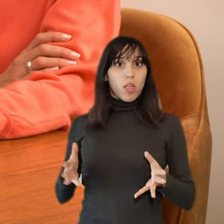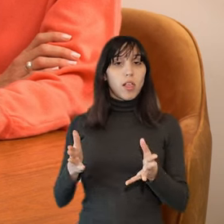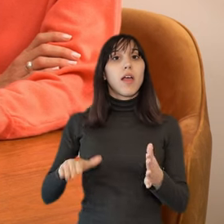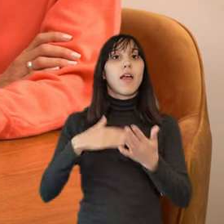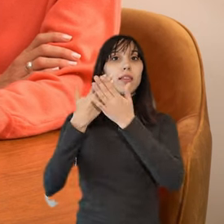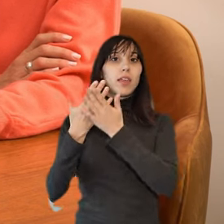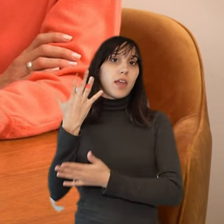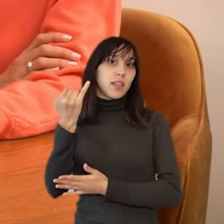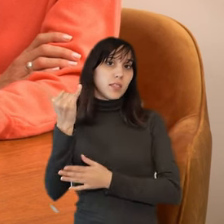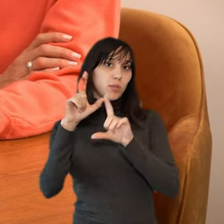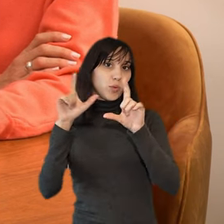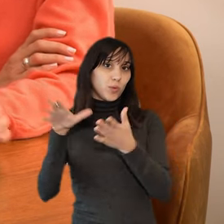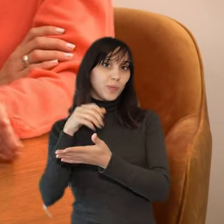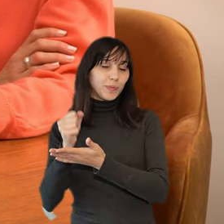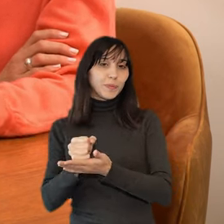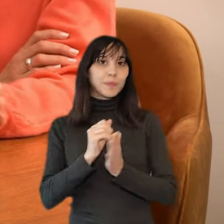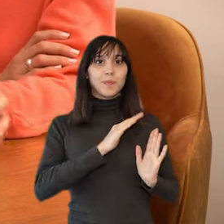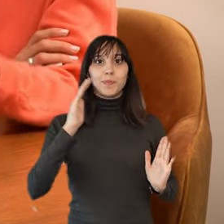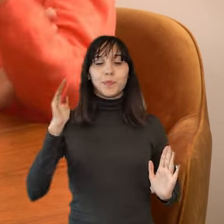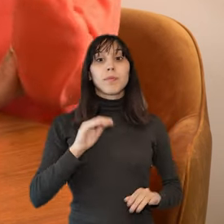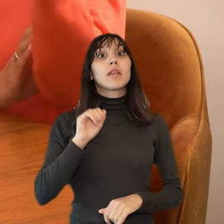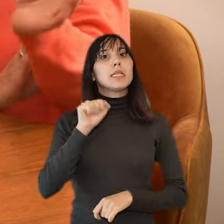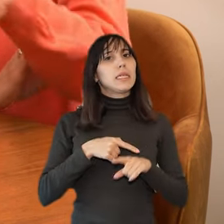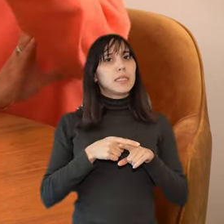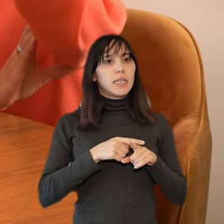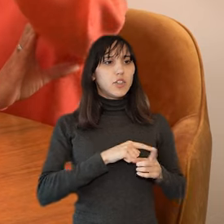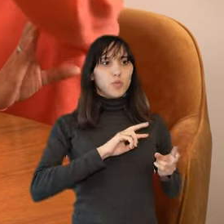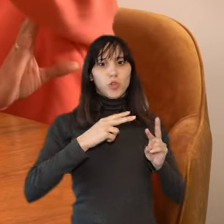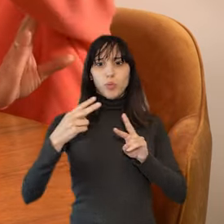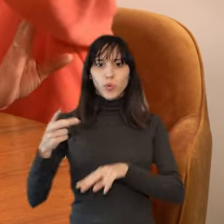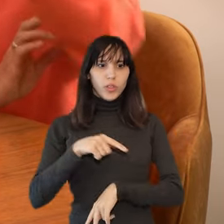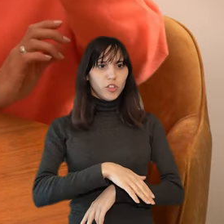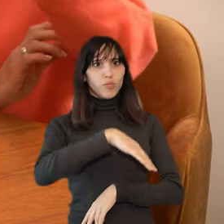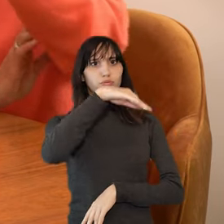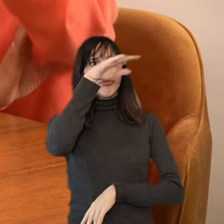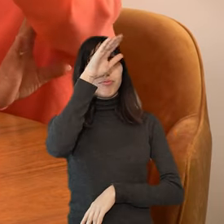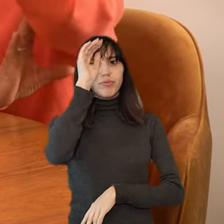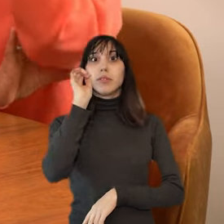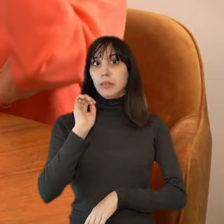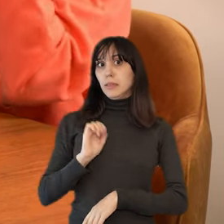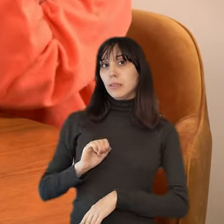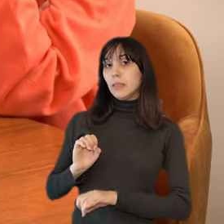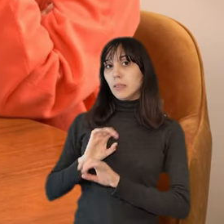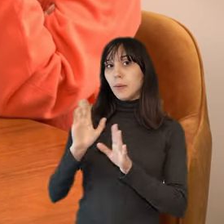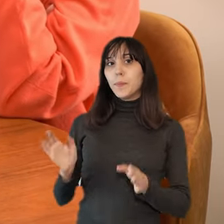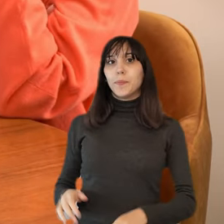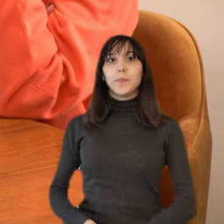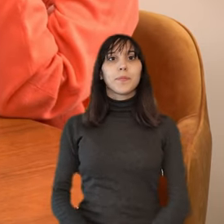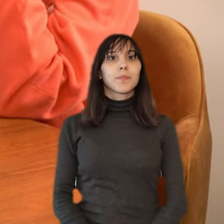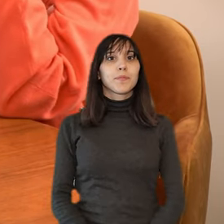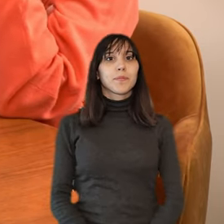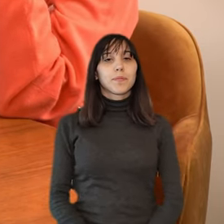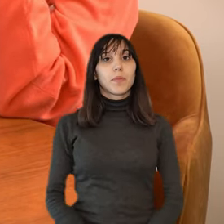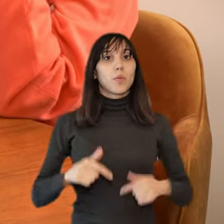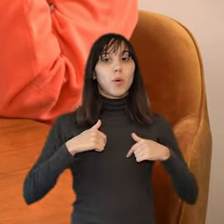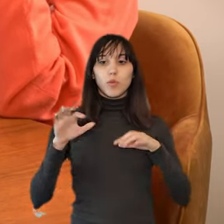uhum uhum sim é pronto e os interesses vão mudando Claro eles vão se vão caminhando vão não é e vão